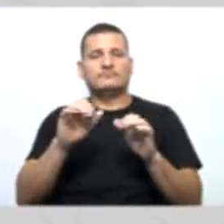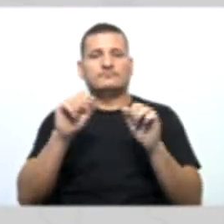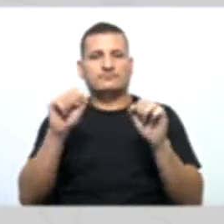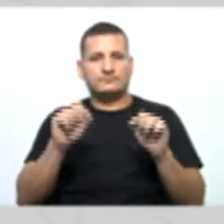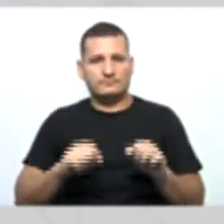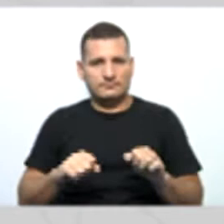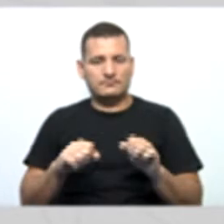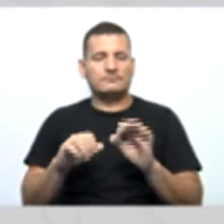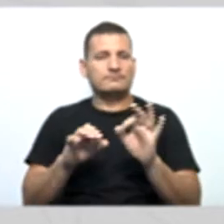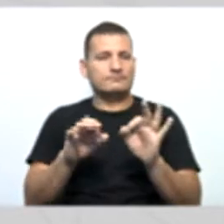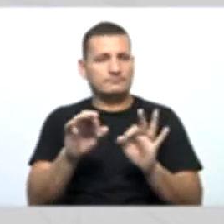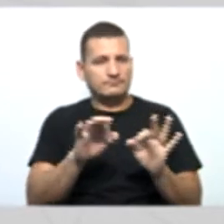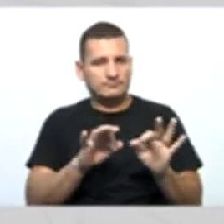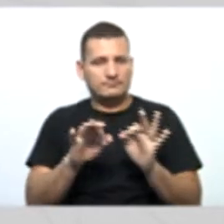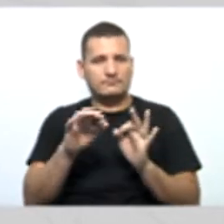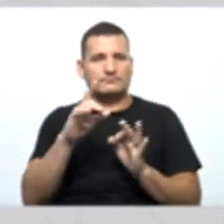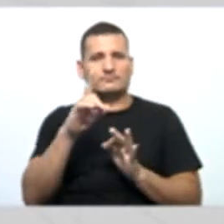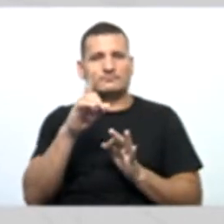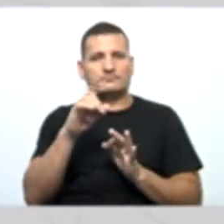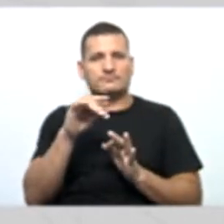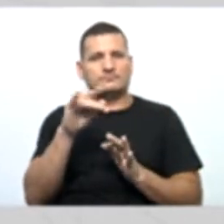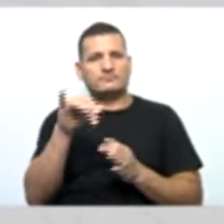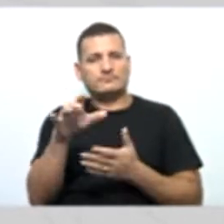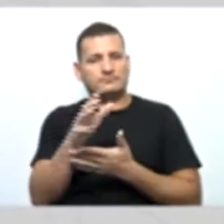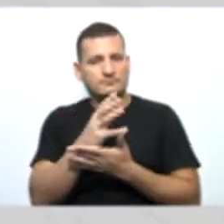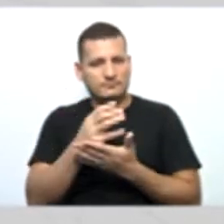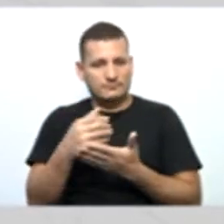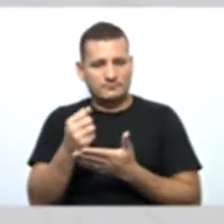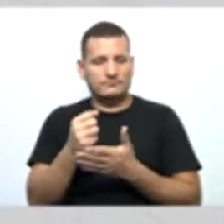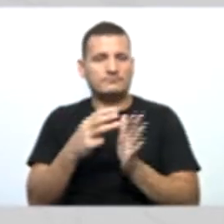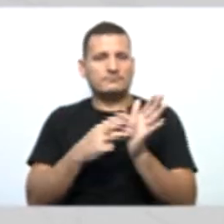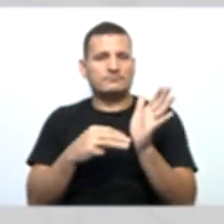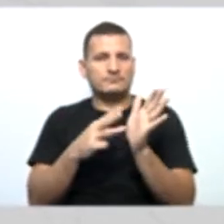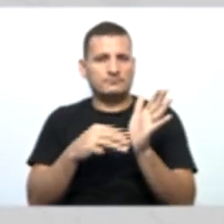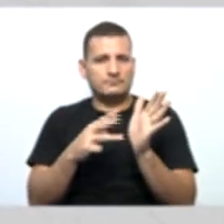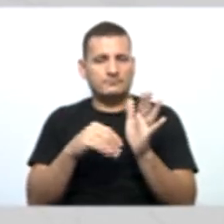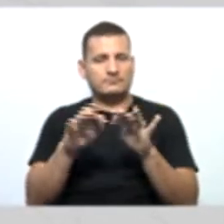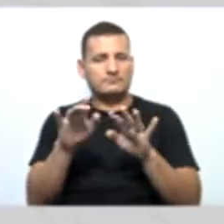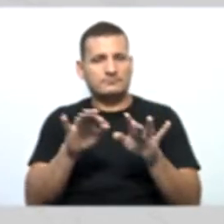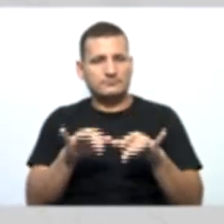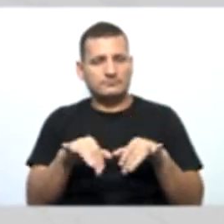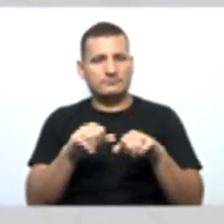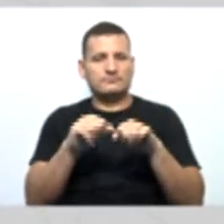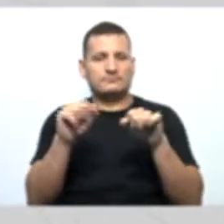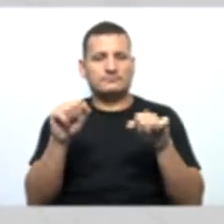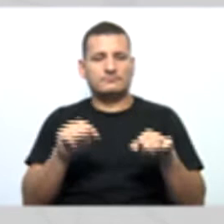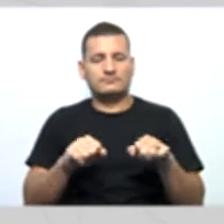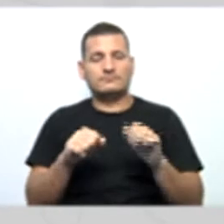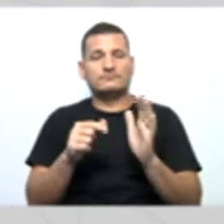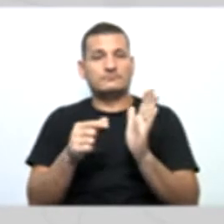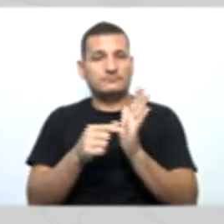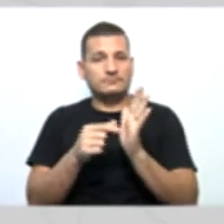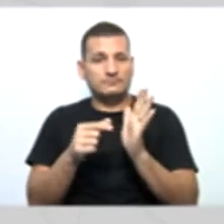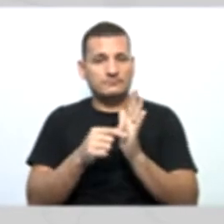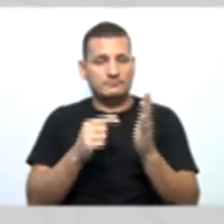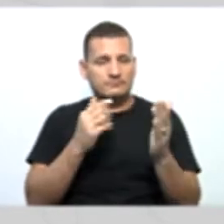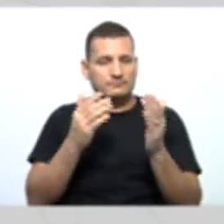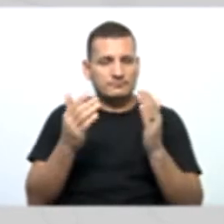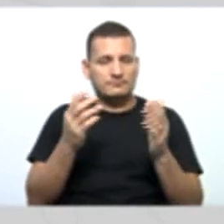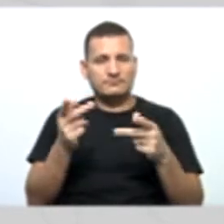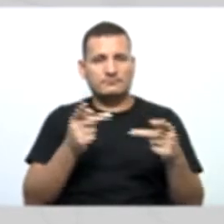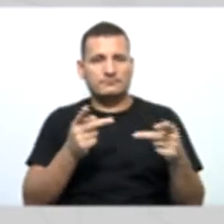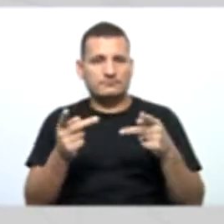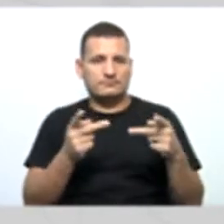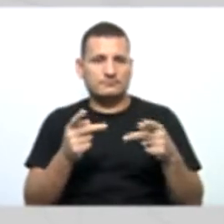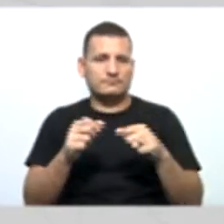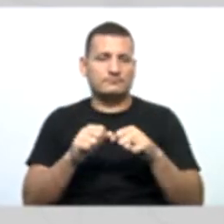dados, metodologias para o desenvolvimento de sistema, ferramentas para análise e projeto de